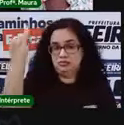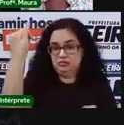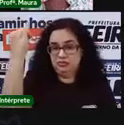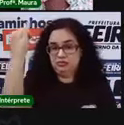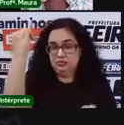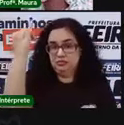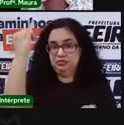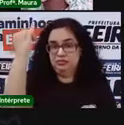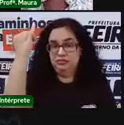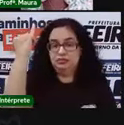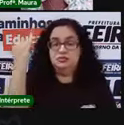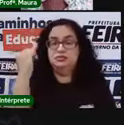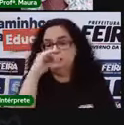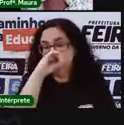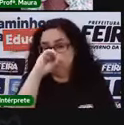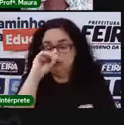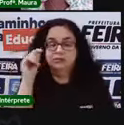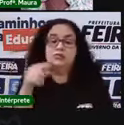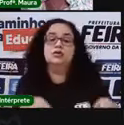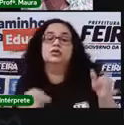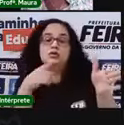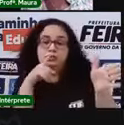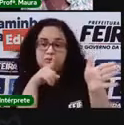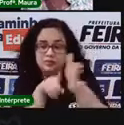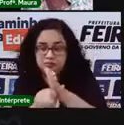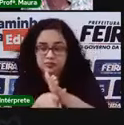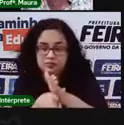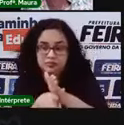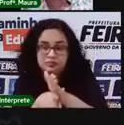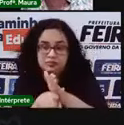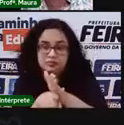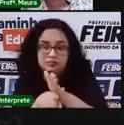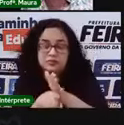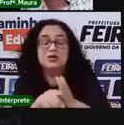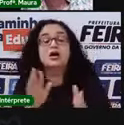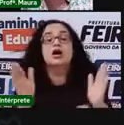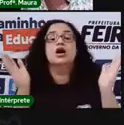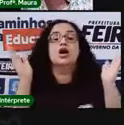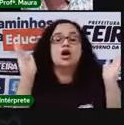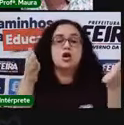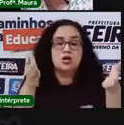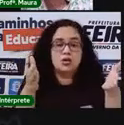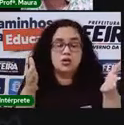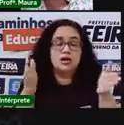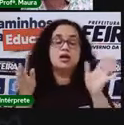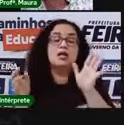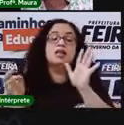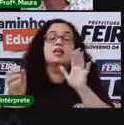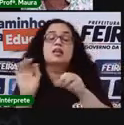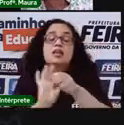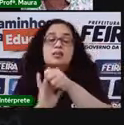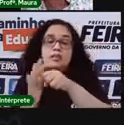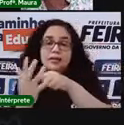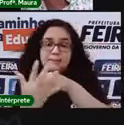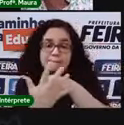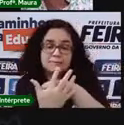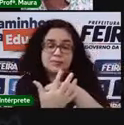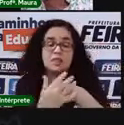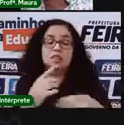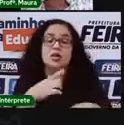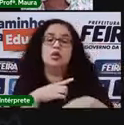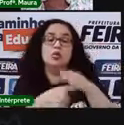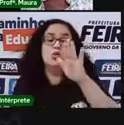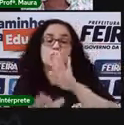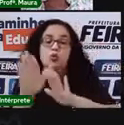mais importante, gatinha, você que perguntou aí, tá? Agora na pandemia, que é o autocuidado